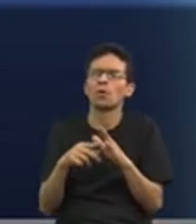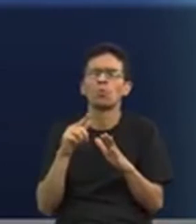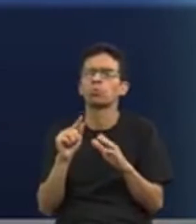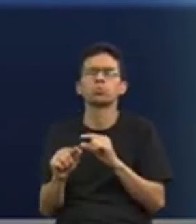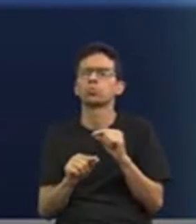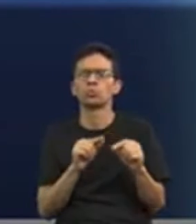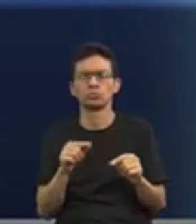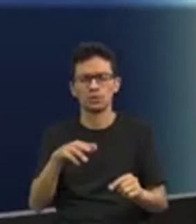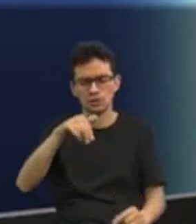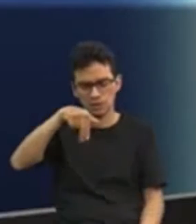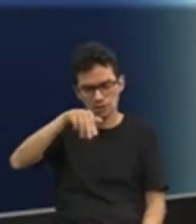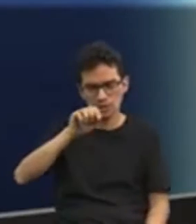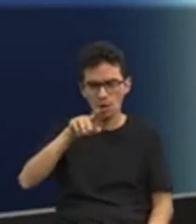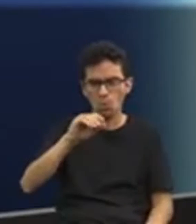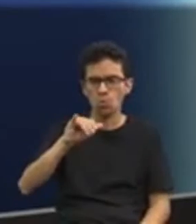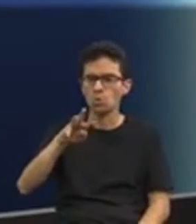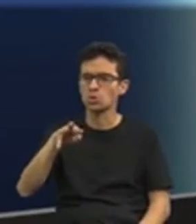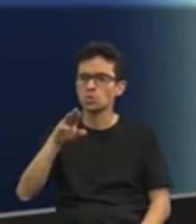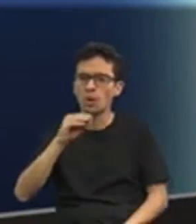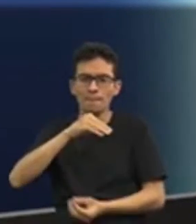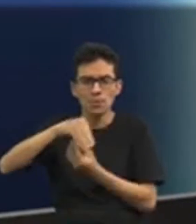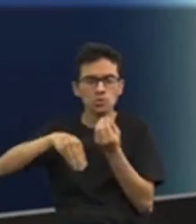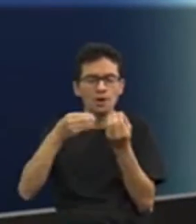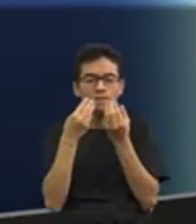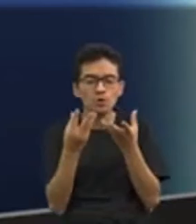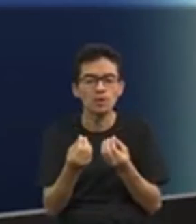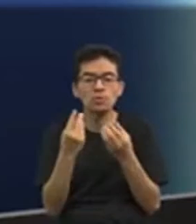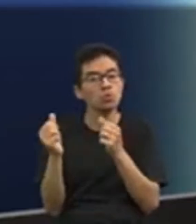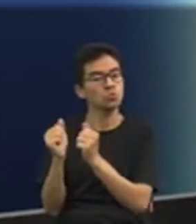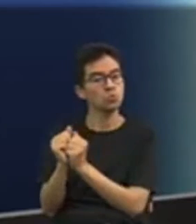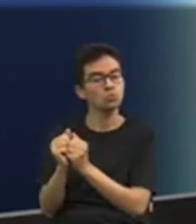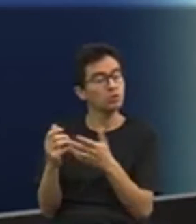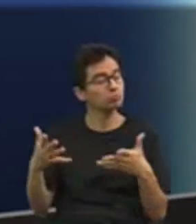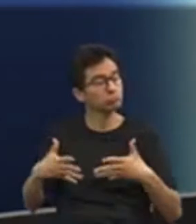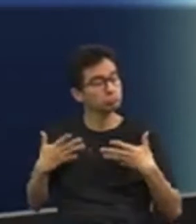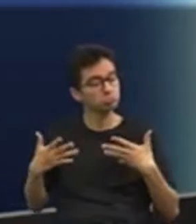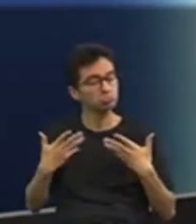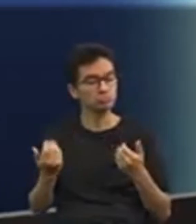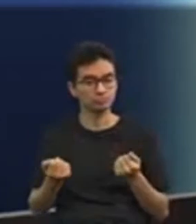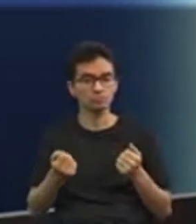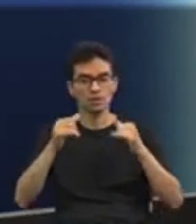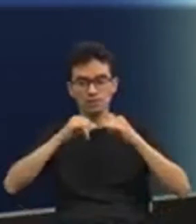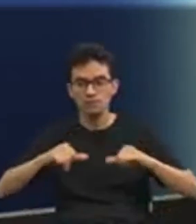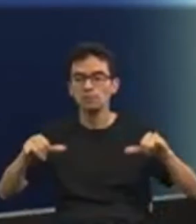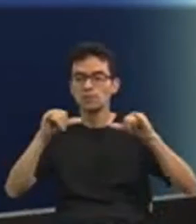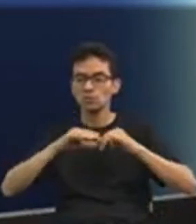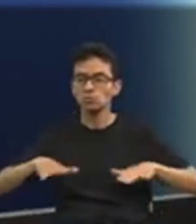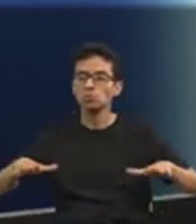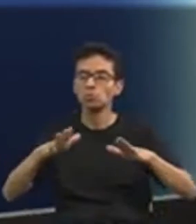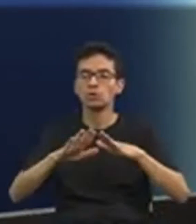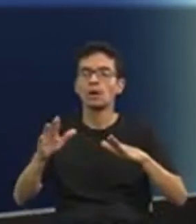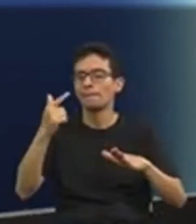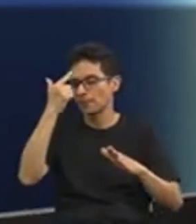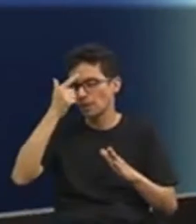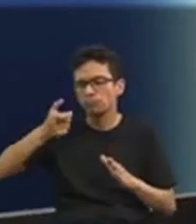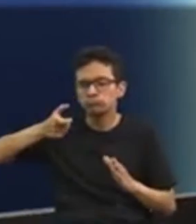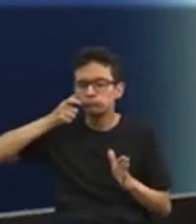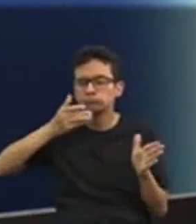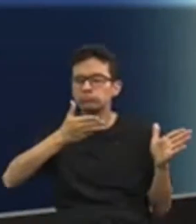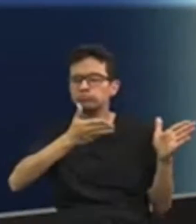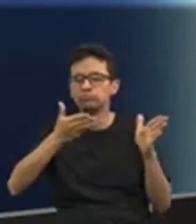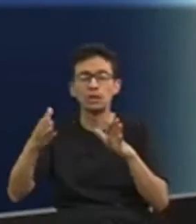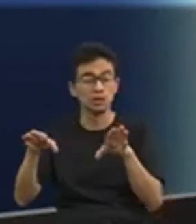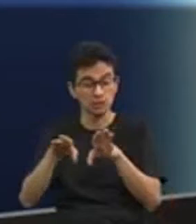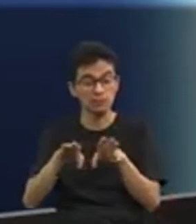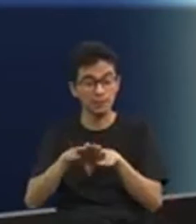uma um neologismo né que ele tá misturando a informação com entretenimento eu passar a informação do telejornal passou a ser um entretenimento